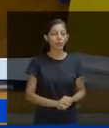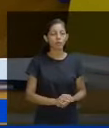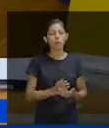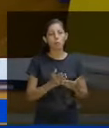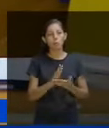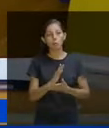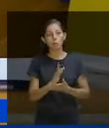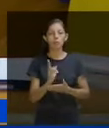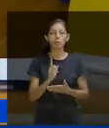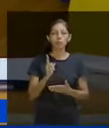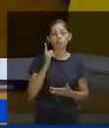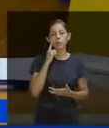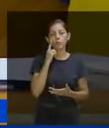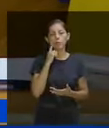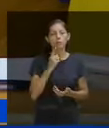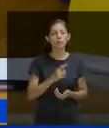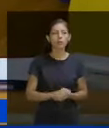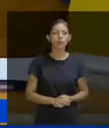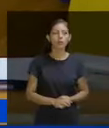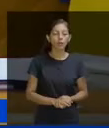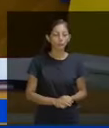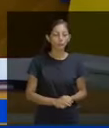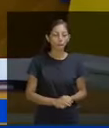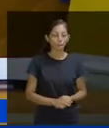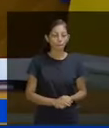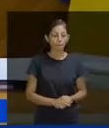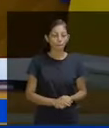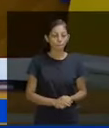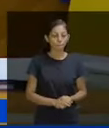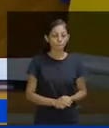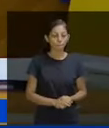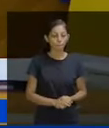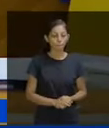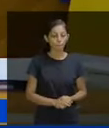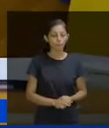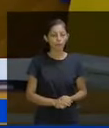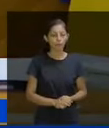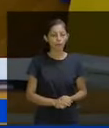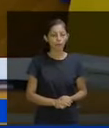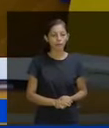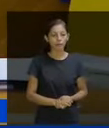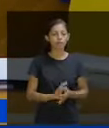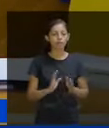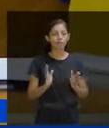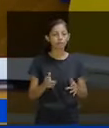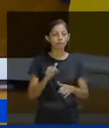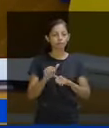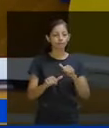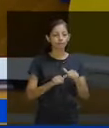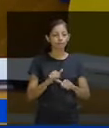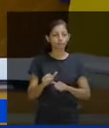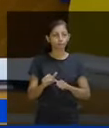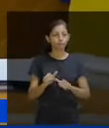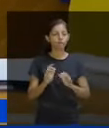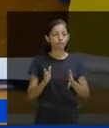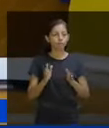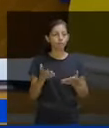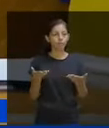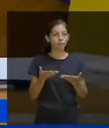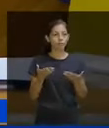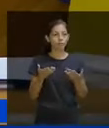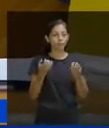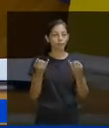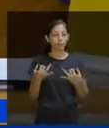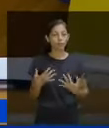aprovação, porque agora aquilo que nós tínhamos identificado realmente foi decotado do texto original. Então, na verdade,